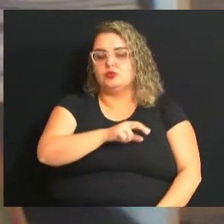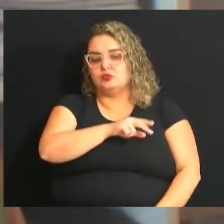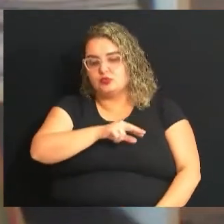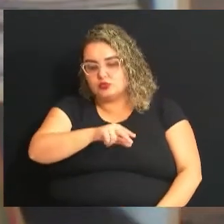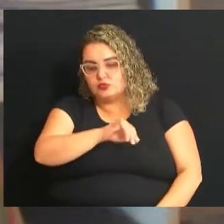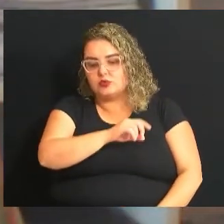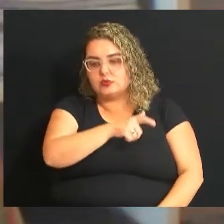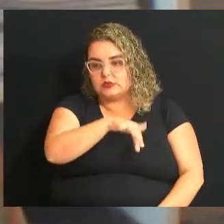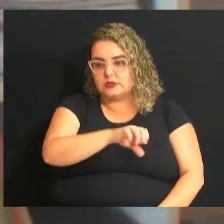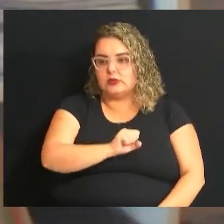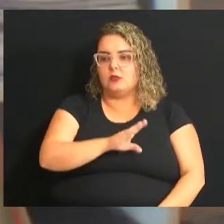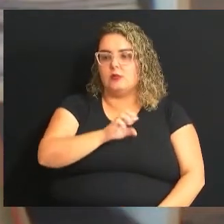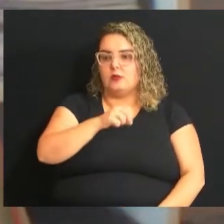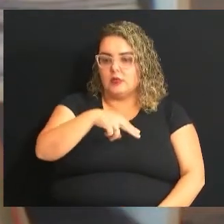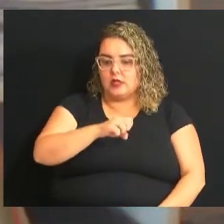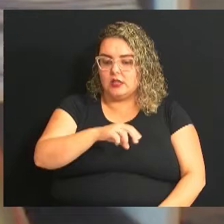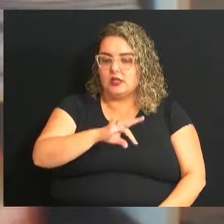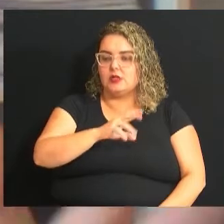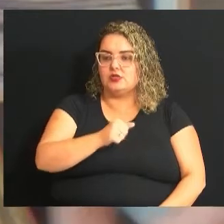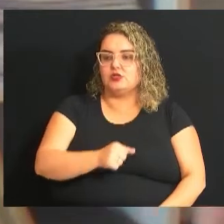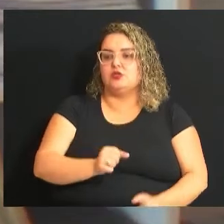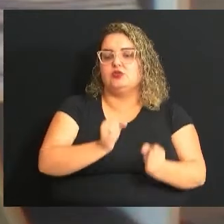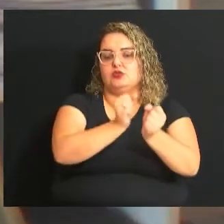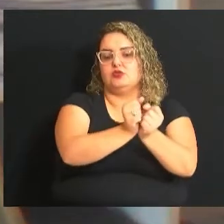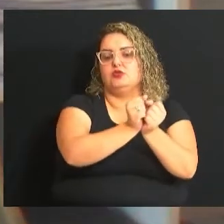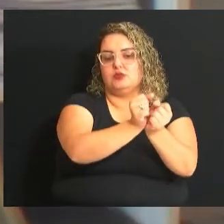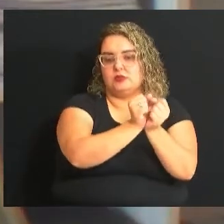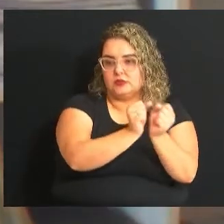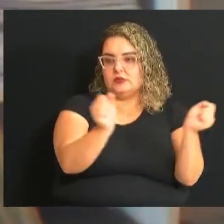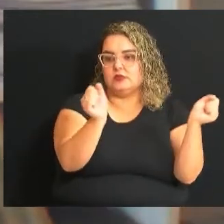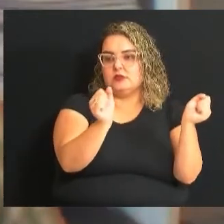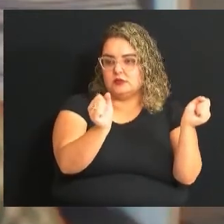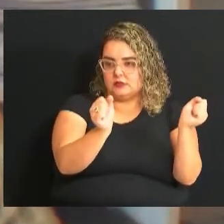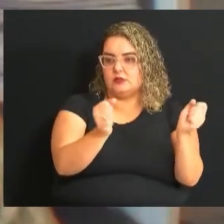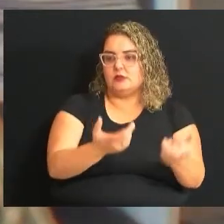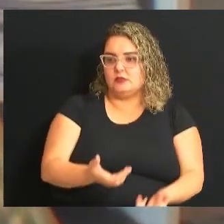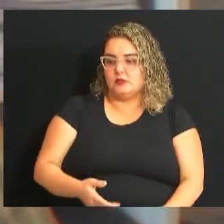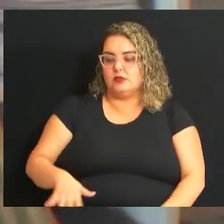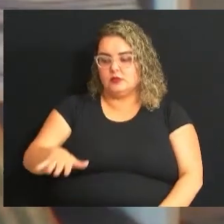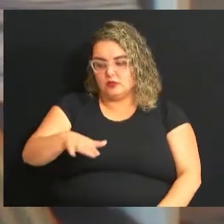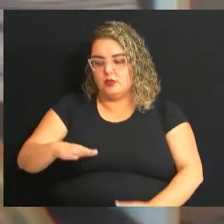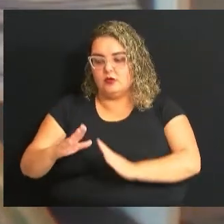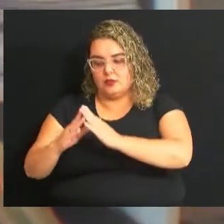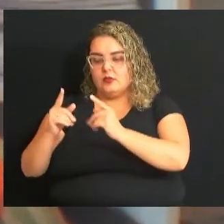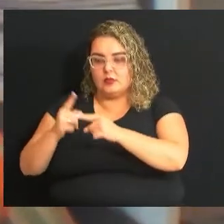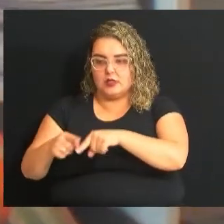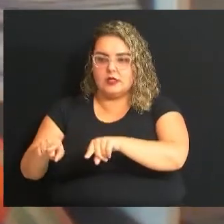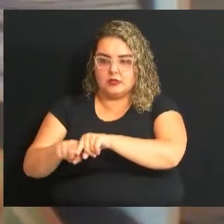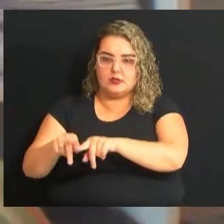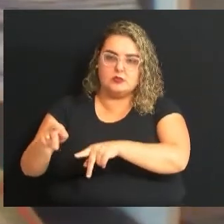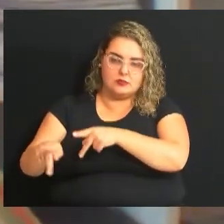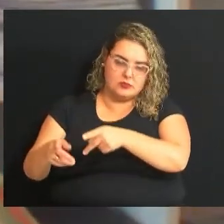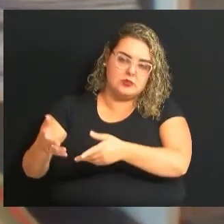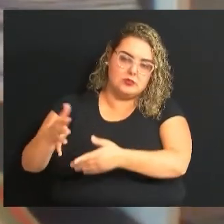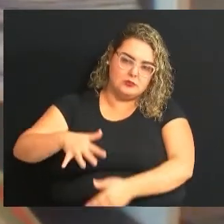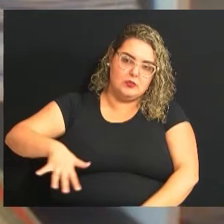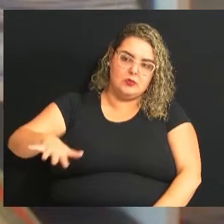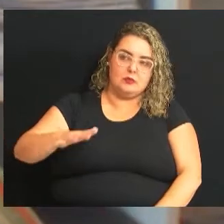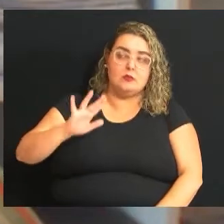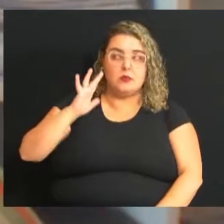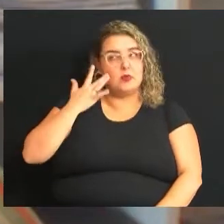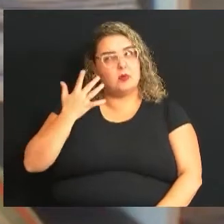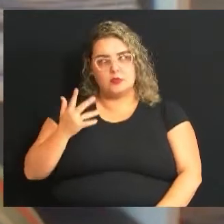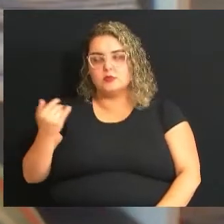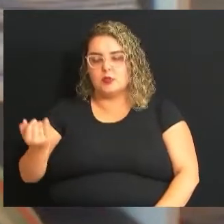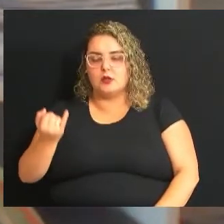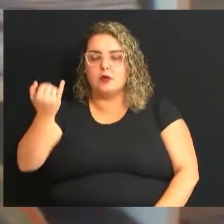população escravizada e liberta, com essa classe senhorial, e com a igreja também. Então, isso me parece importante, porque normalmente